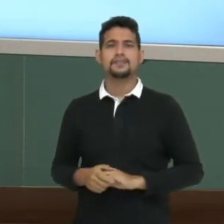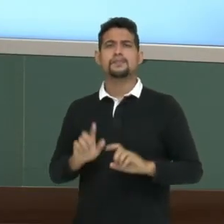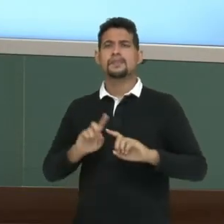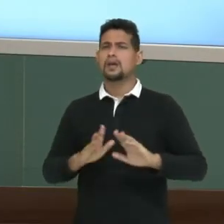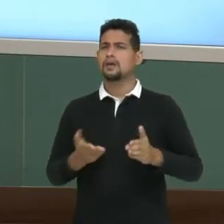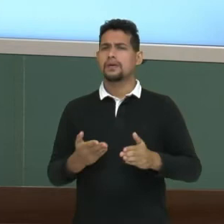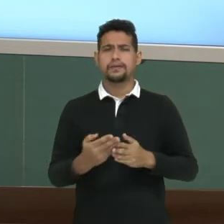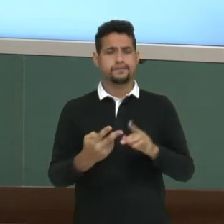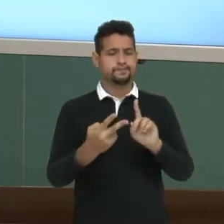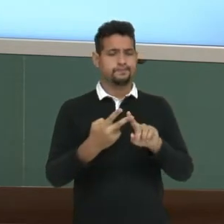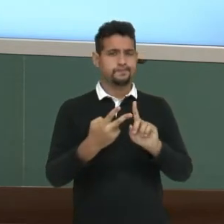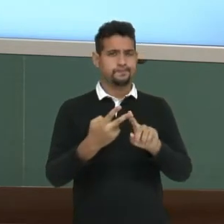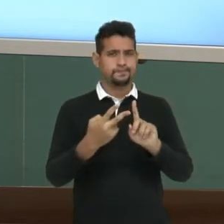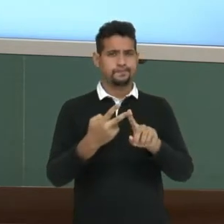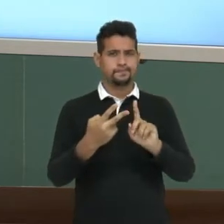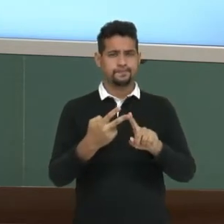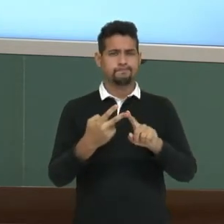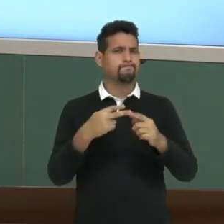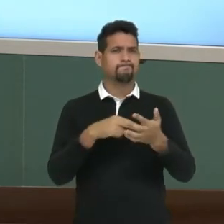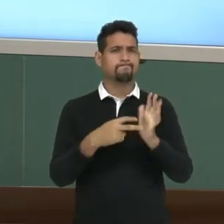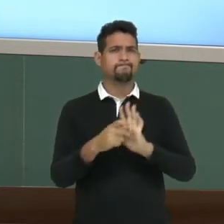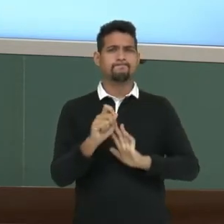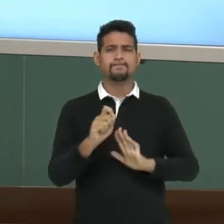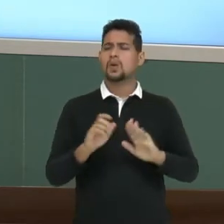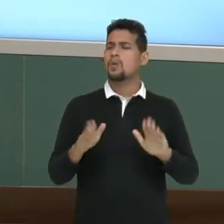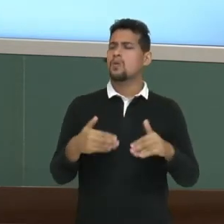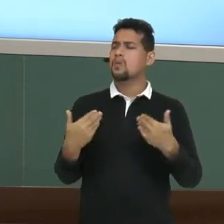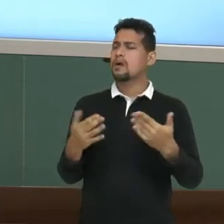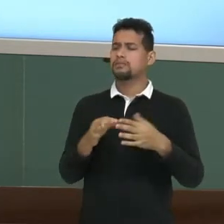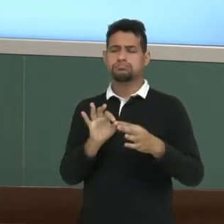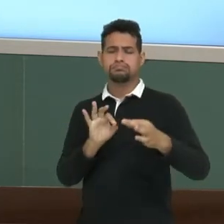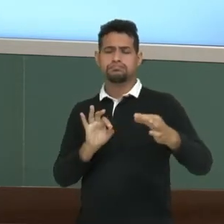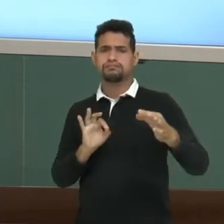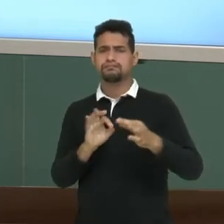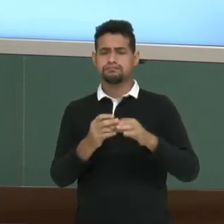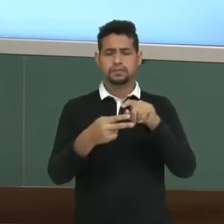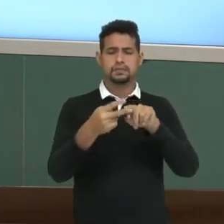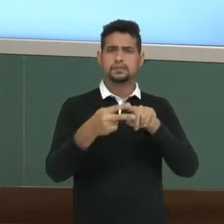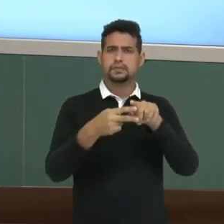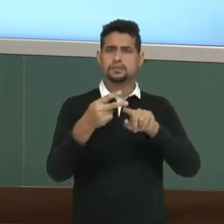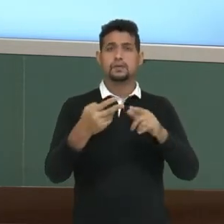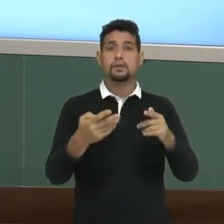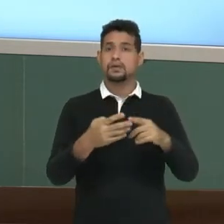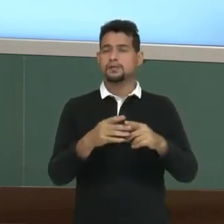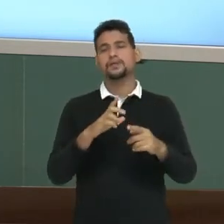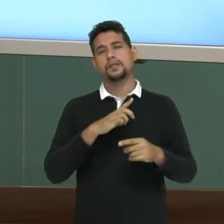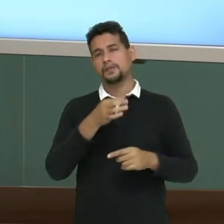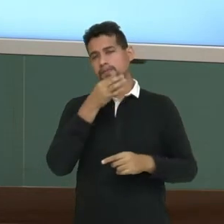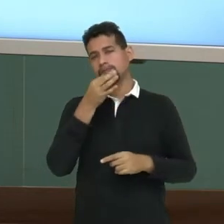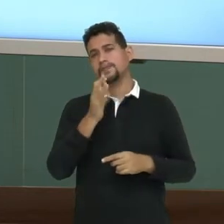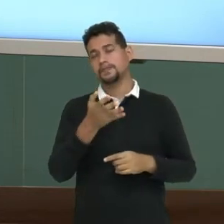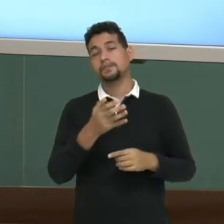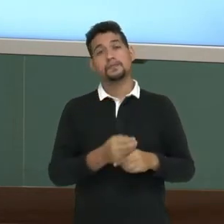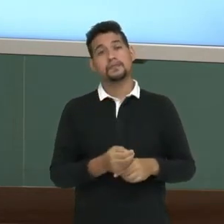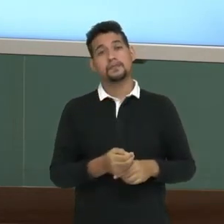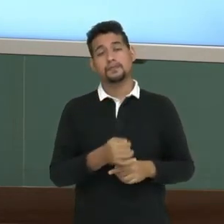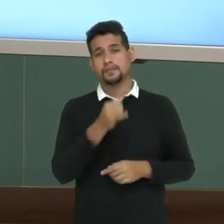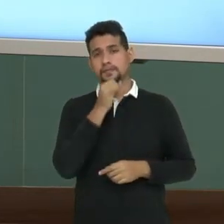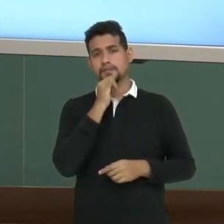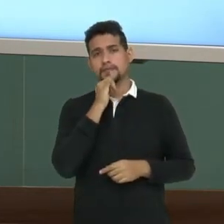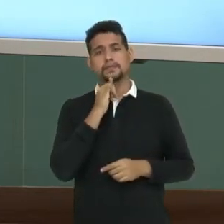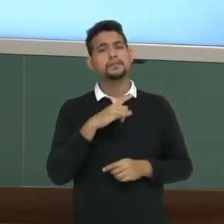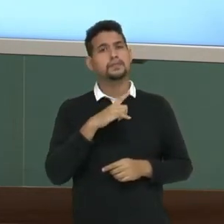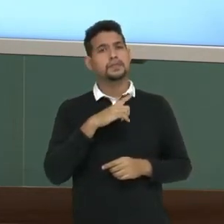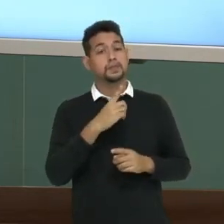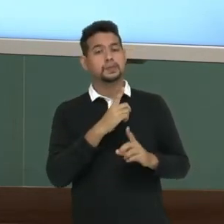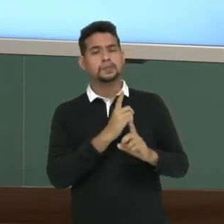vamos para a segunda questão. A segunda questão, qual é a distância entre as duas retas? Para isso eu já dei a dica. Uma delas eu